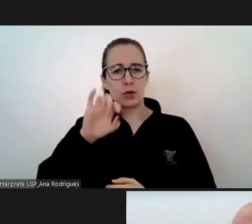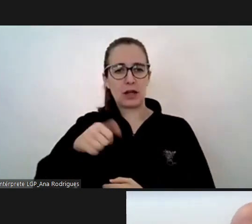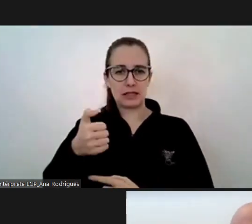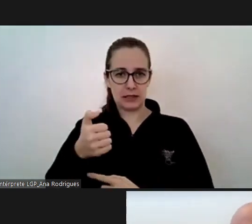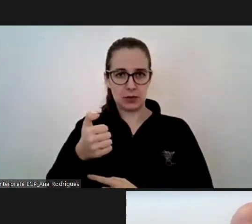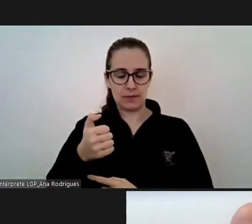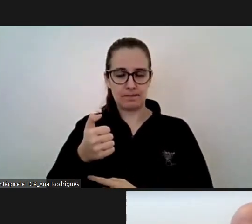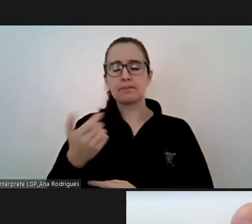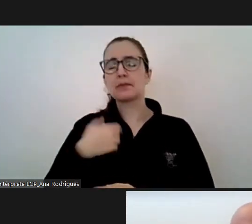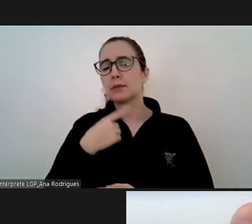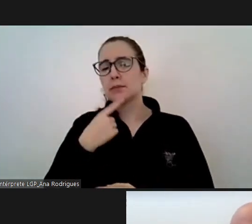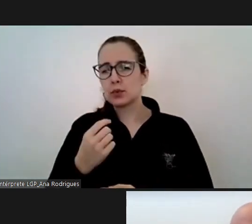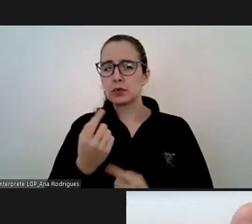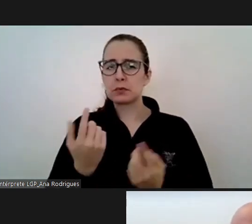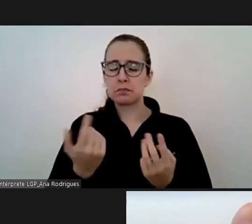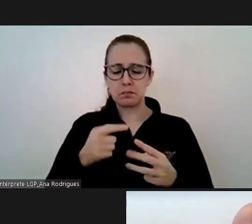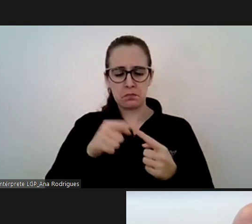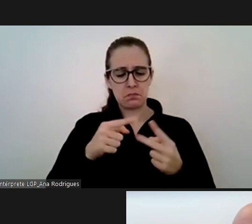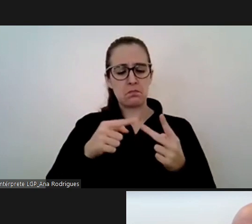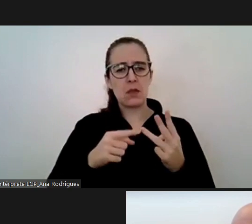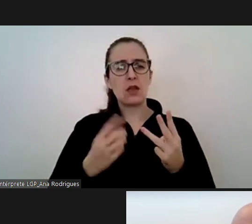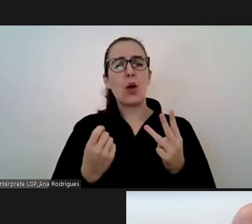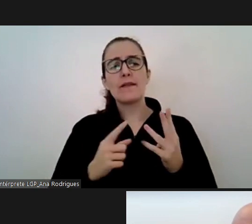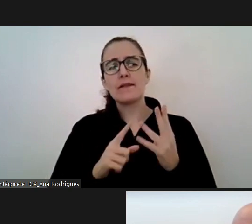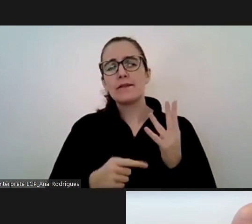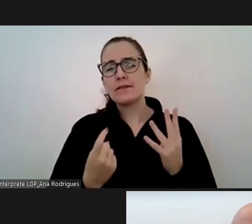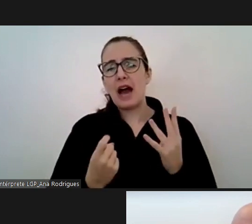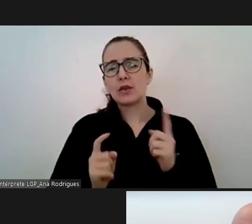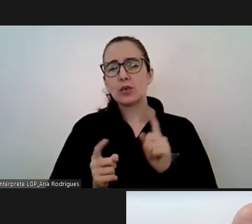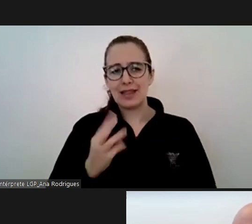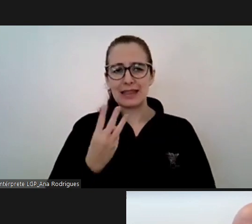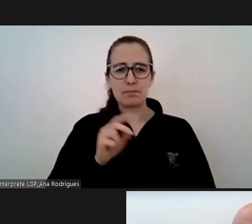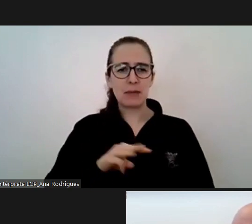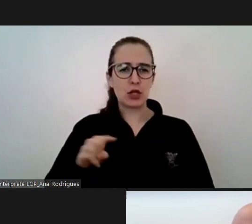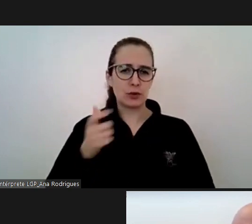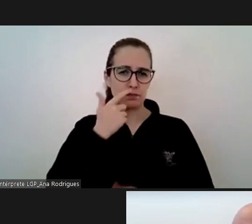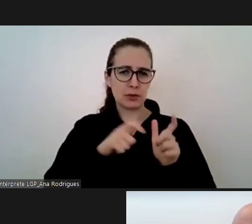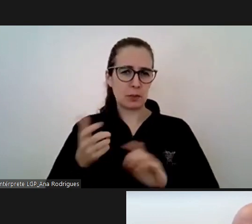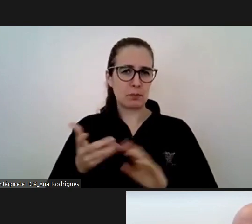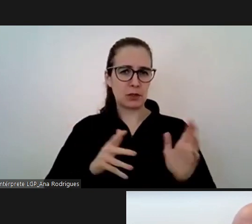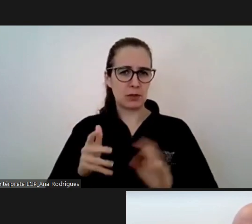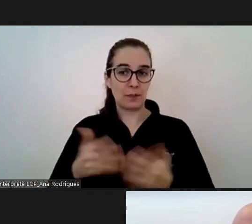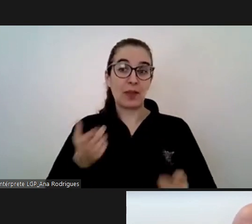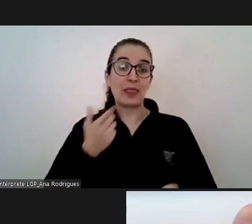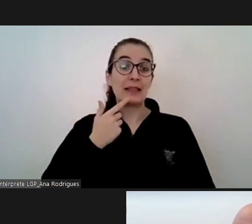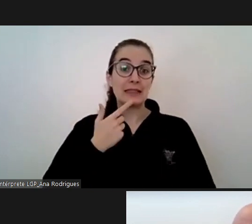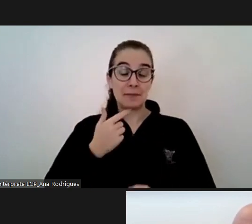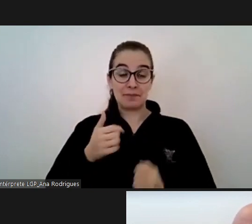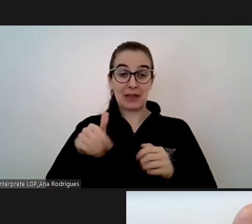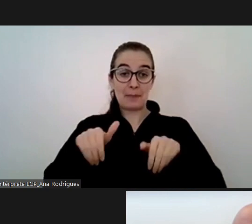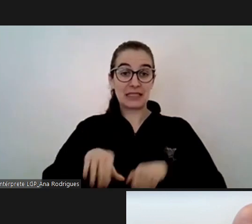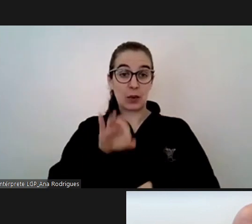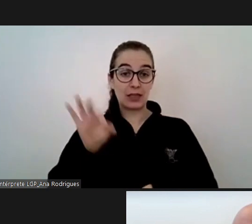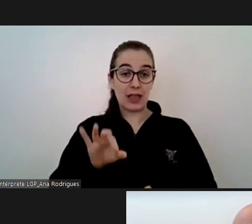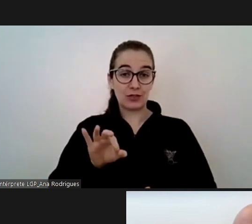3 milhões e qualquer coisa de pessoas, e portanto estamos a falar de uma taxa de abstenção que na verdade está nos 35% a 40% e não